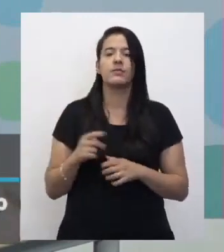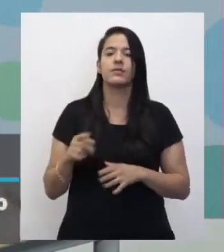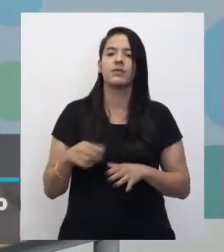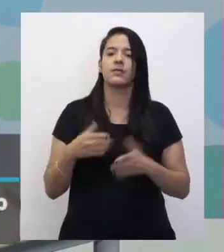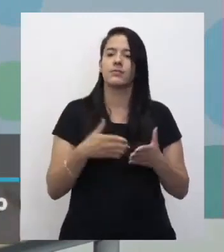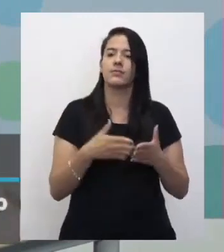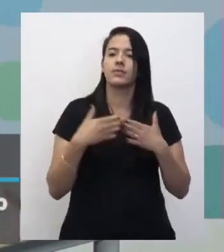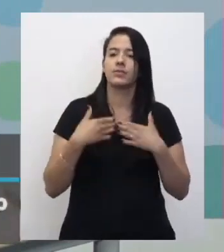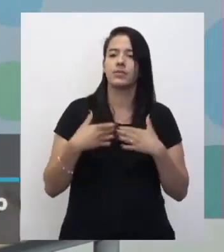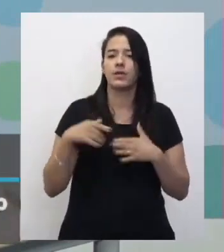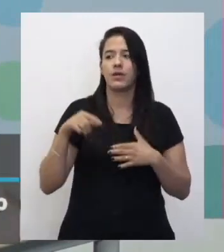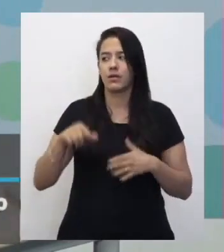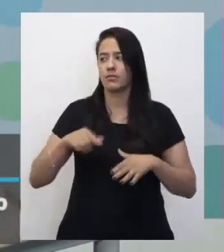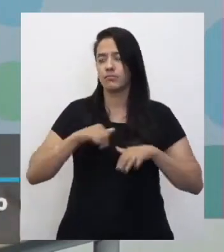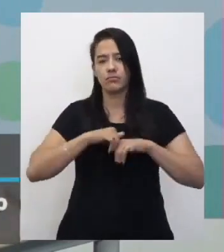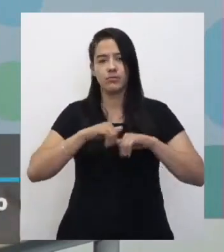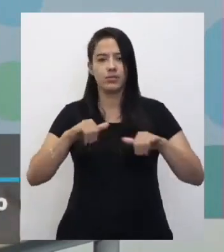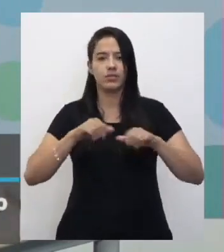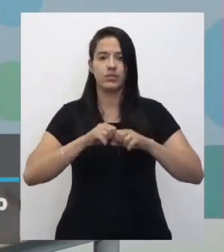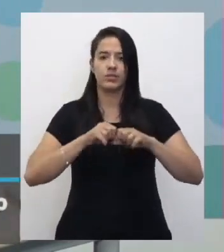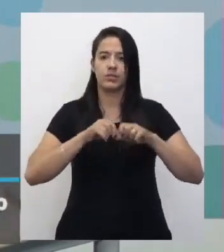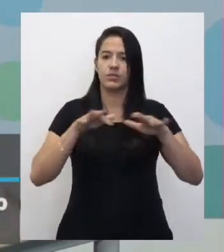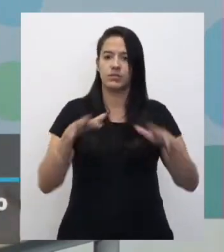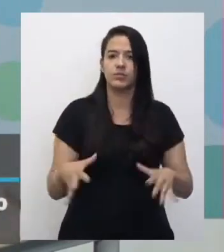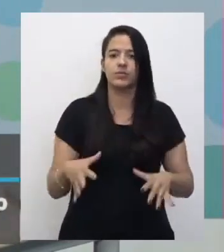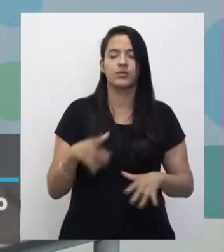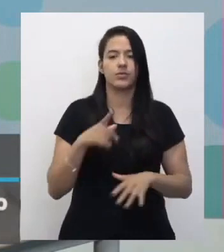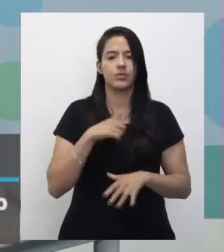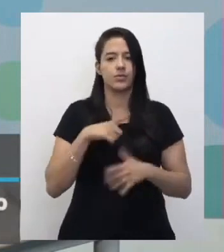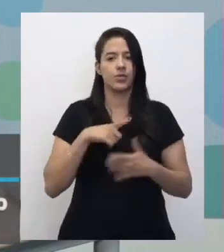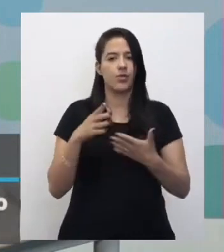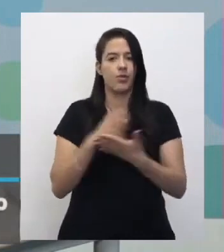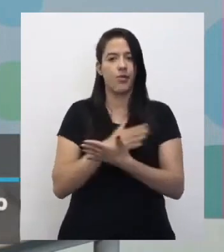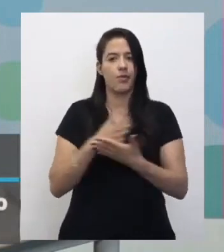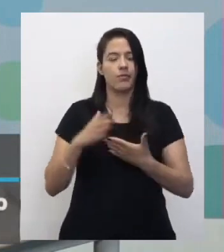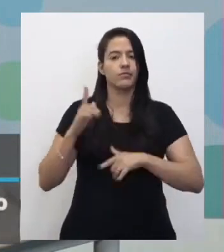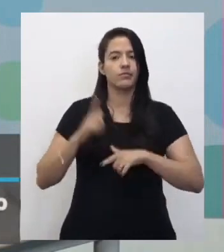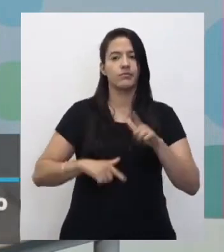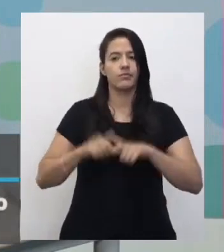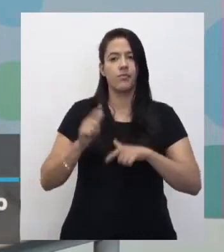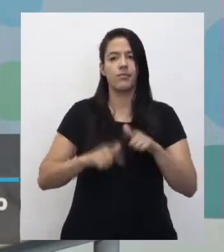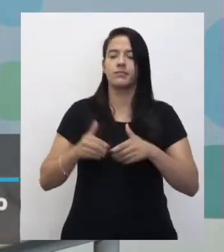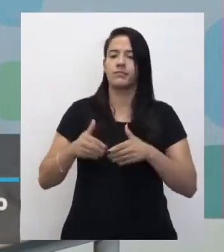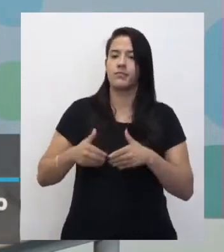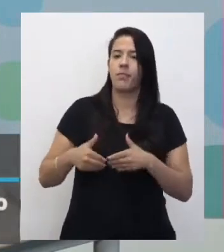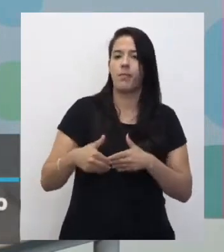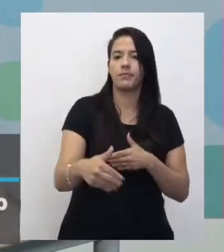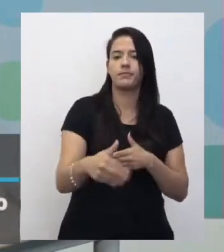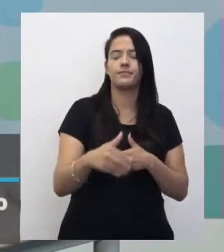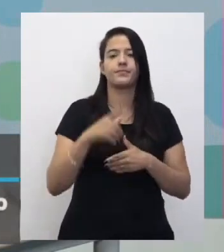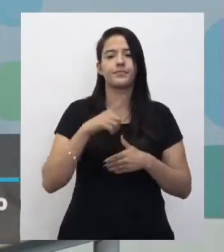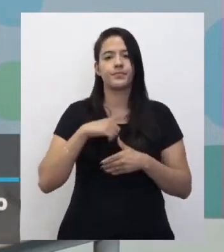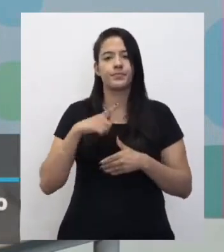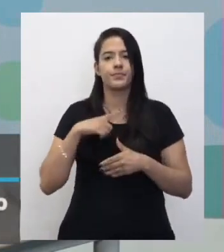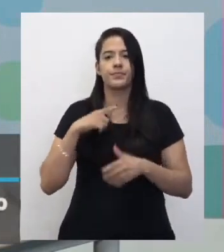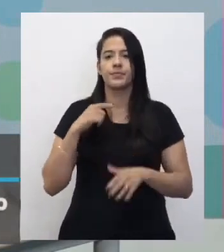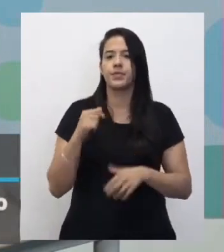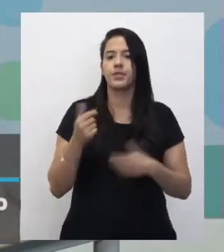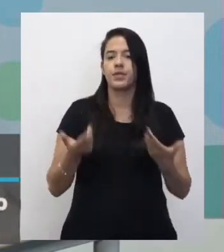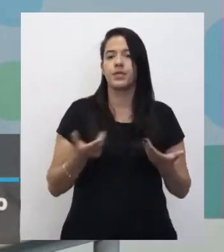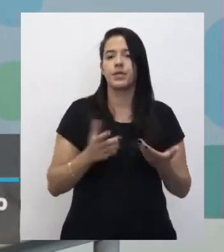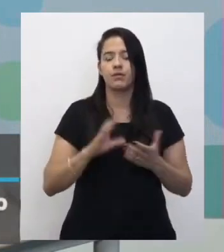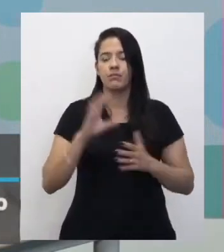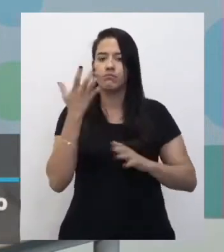iam promovendo a distribuição das mercadorias. Mais para frente, com a formação dos estados